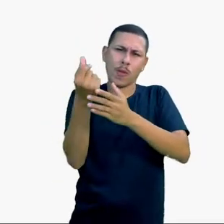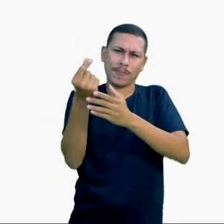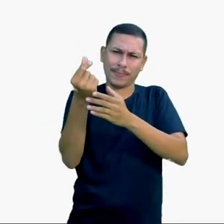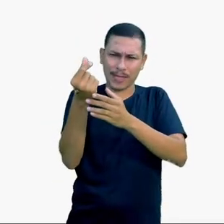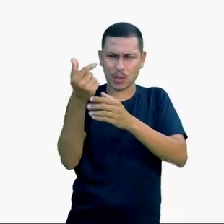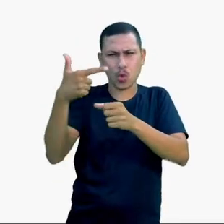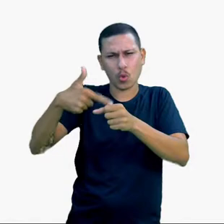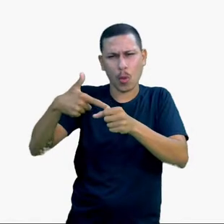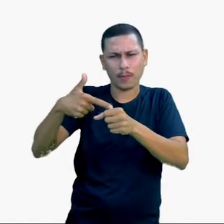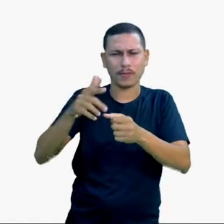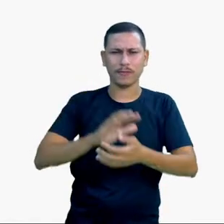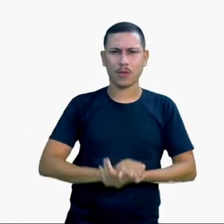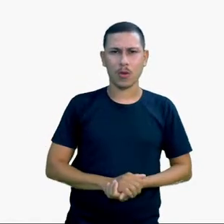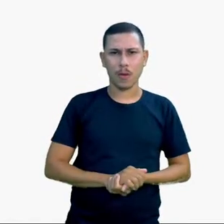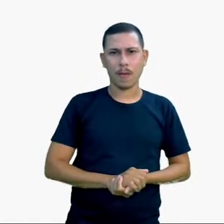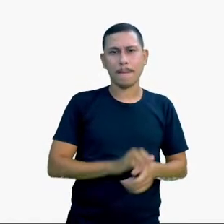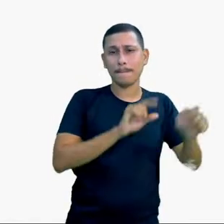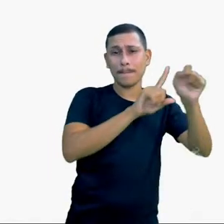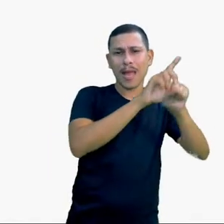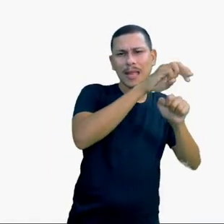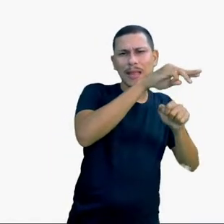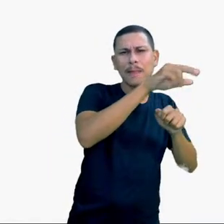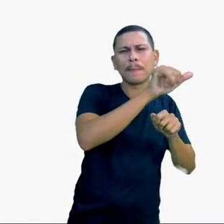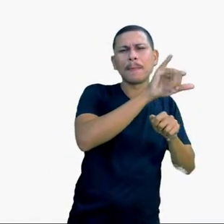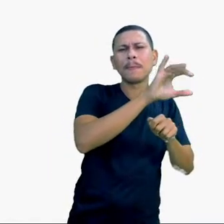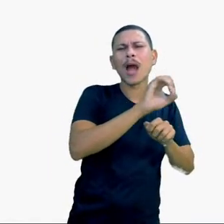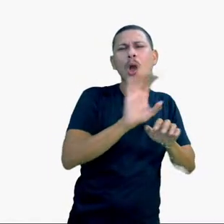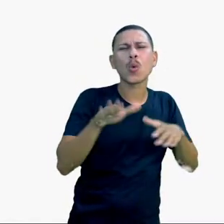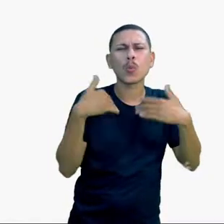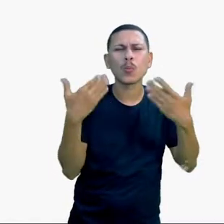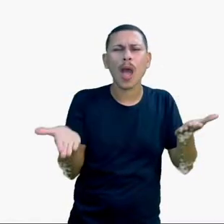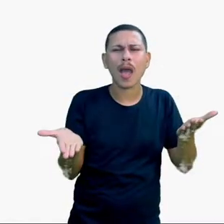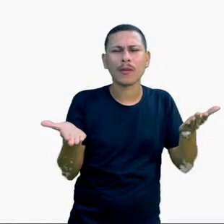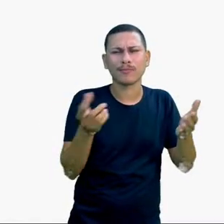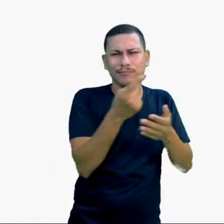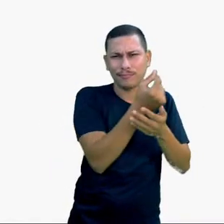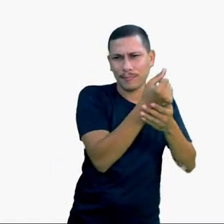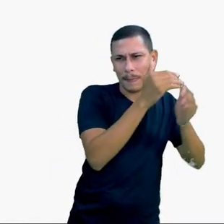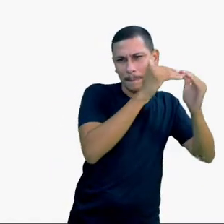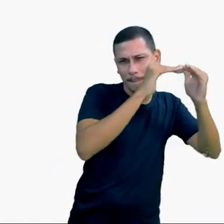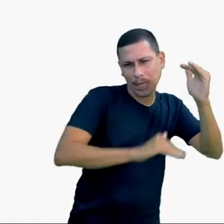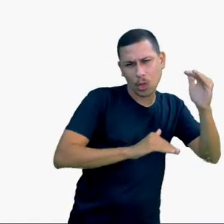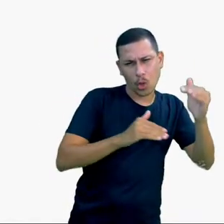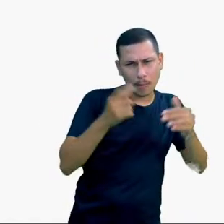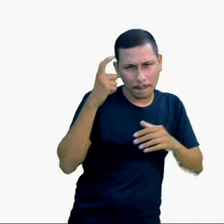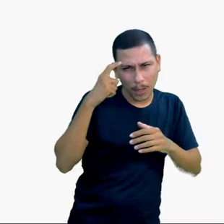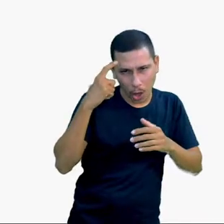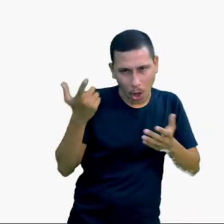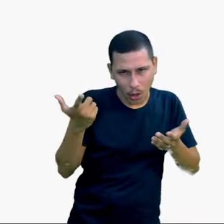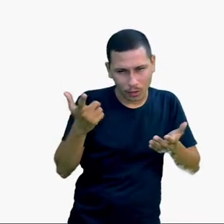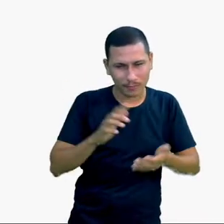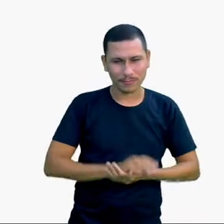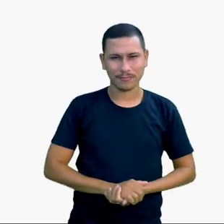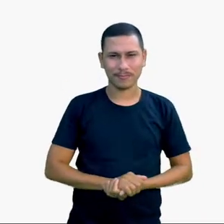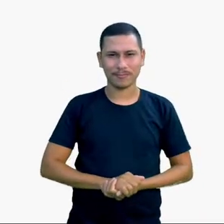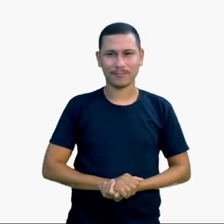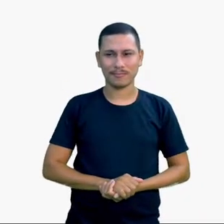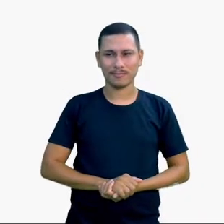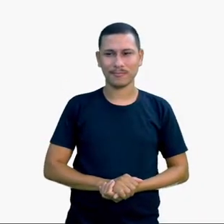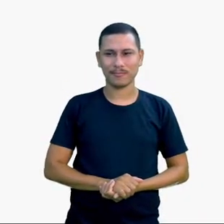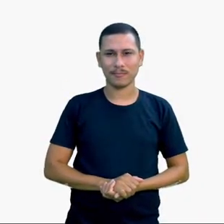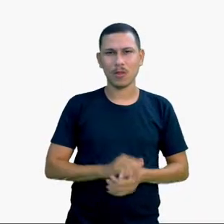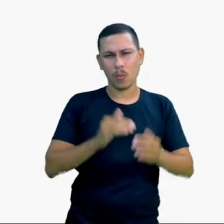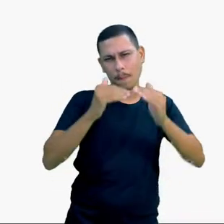de maio. Qual foi o posto? Menor preço. Pensou? Justamente esse.